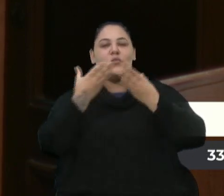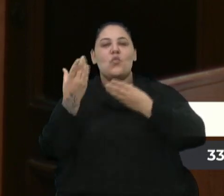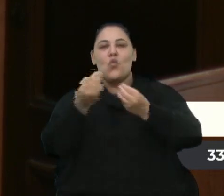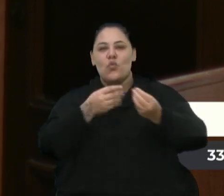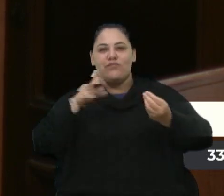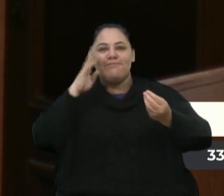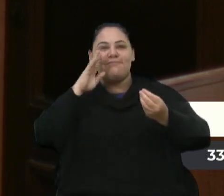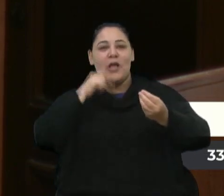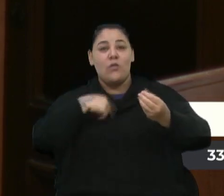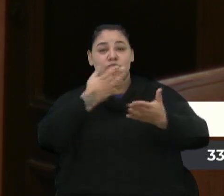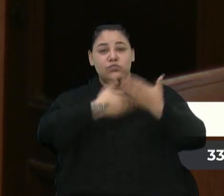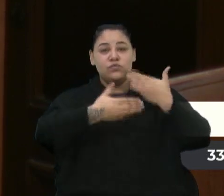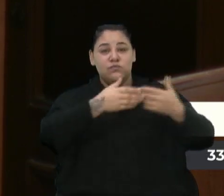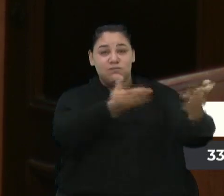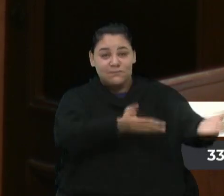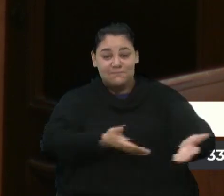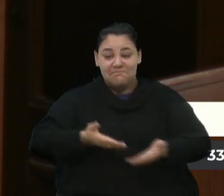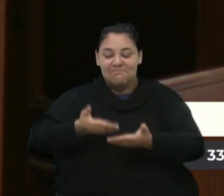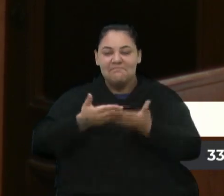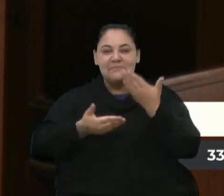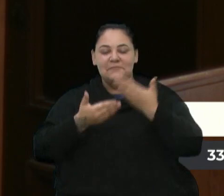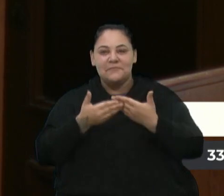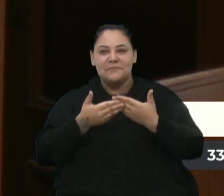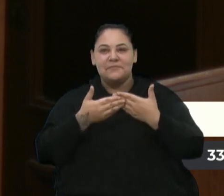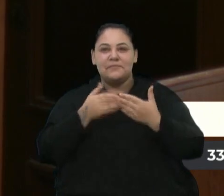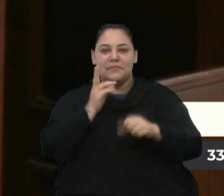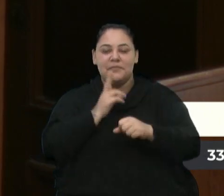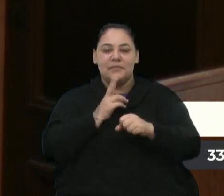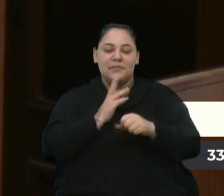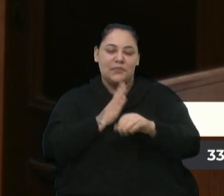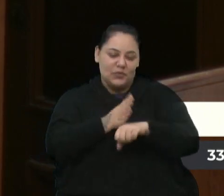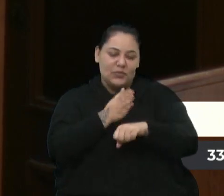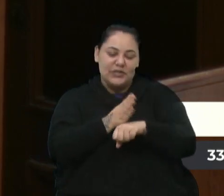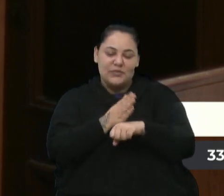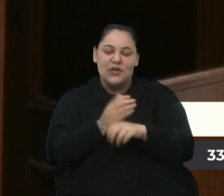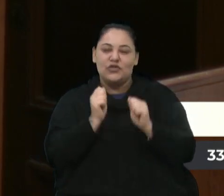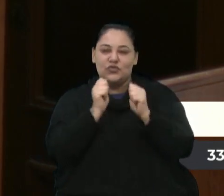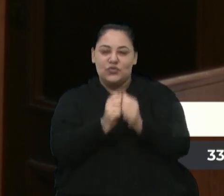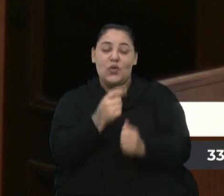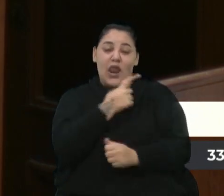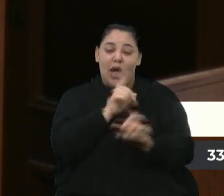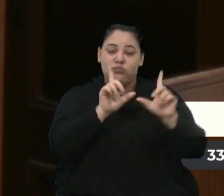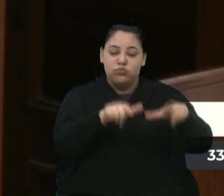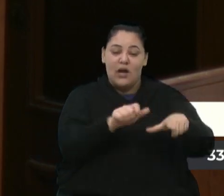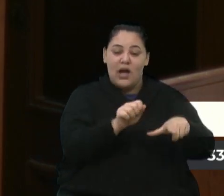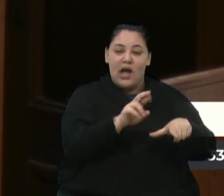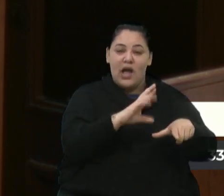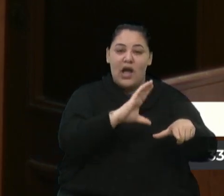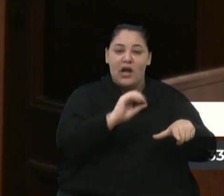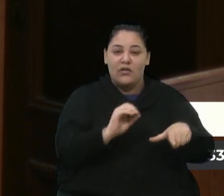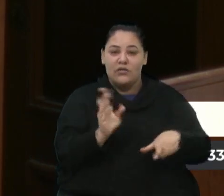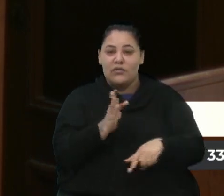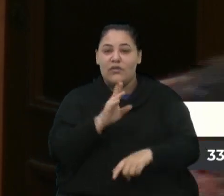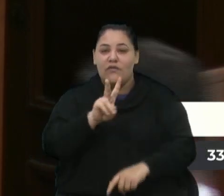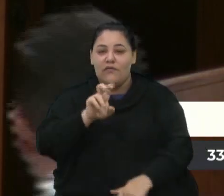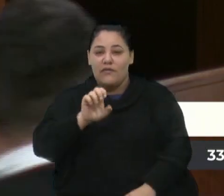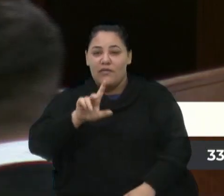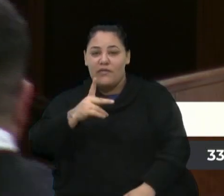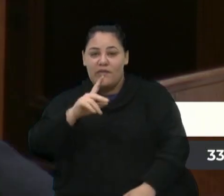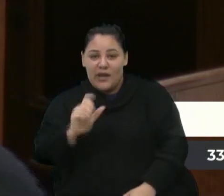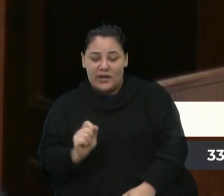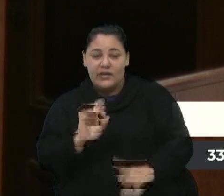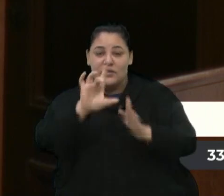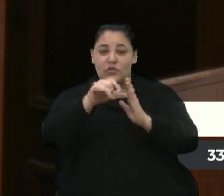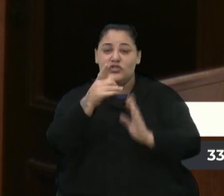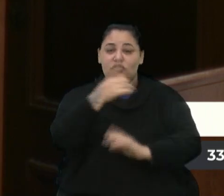bacana. A gente convida a todos para que estejam conosco no Arco da Velha. E no dia 28/8,